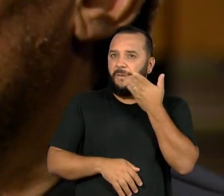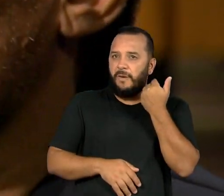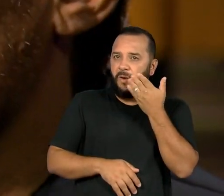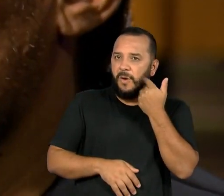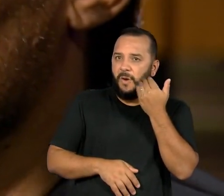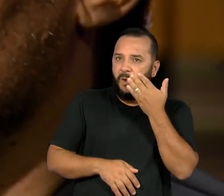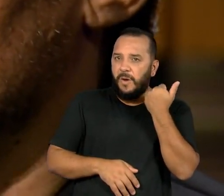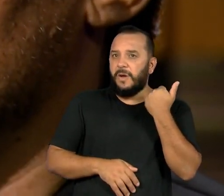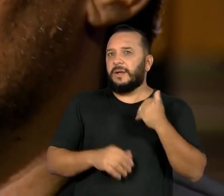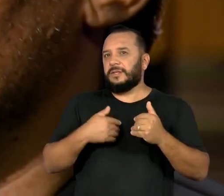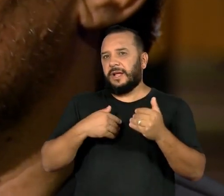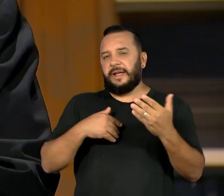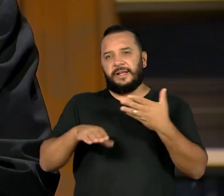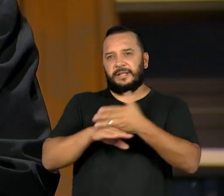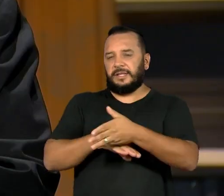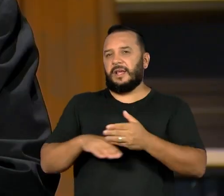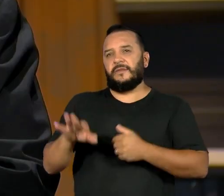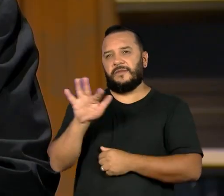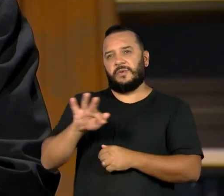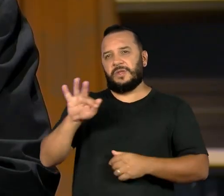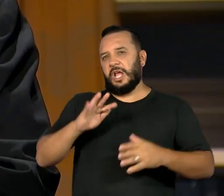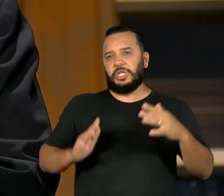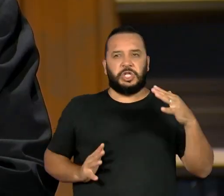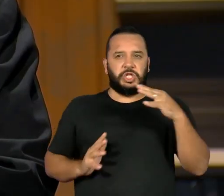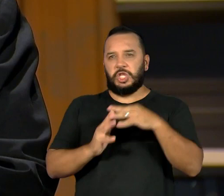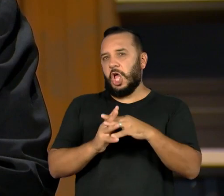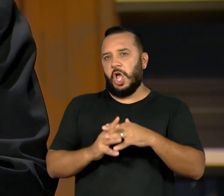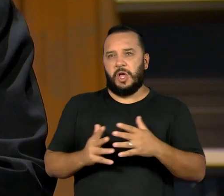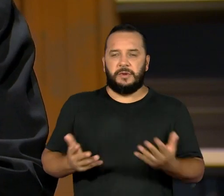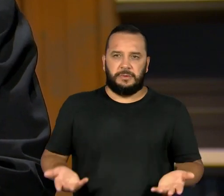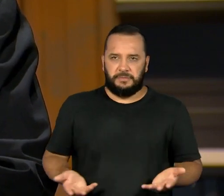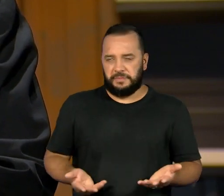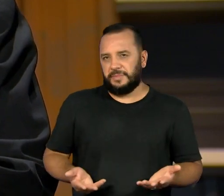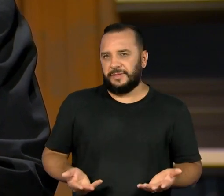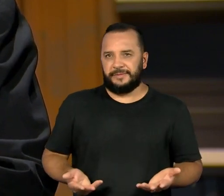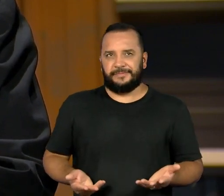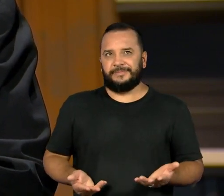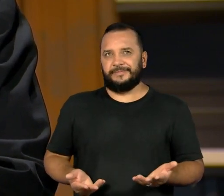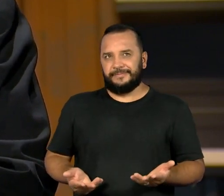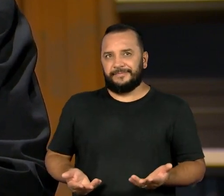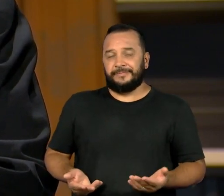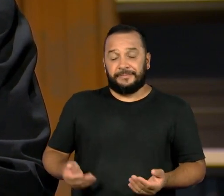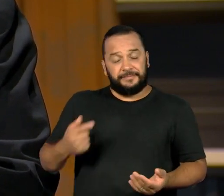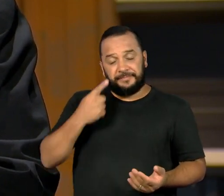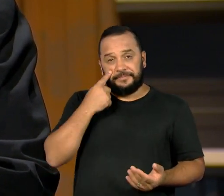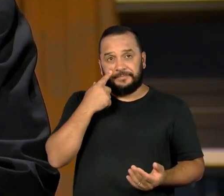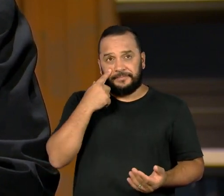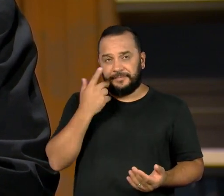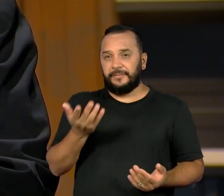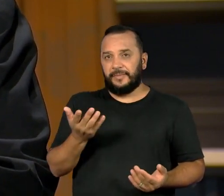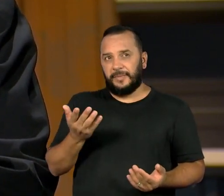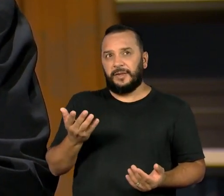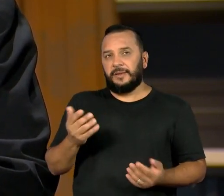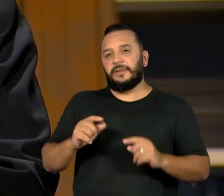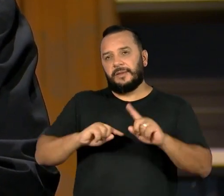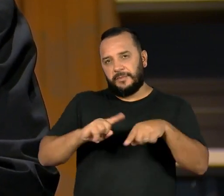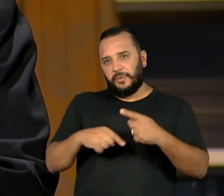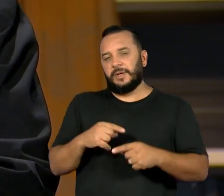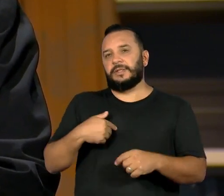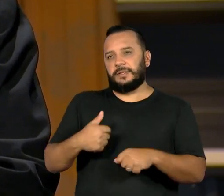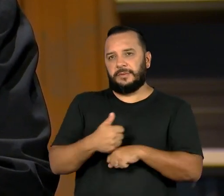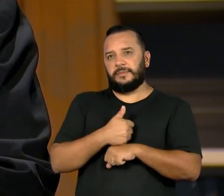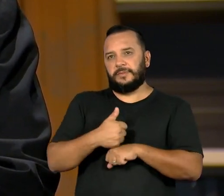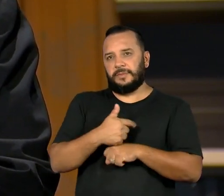de ponta, né? Quando a gente pensa nessa última etapa antes da vida profissional,